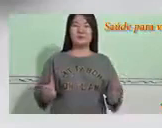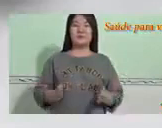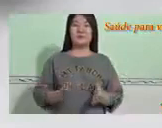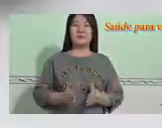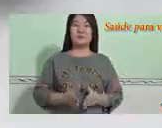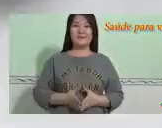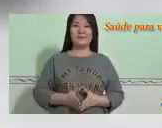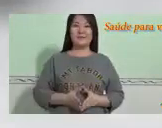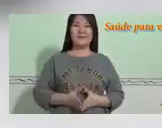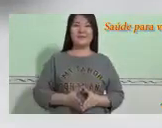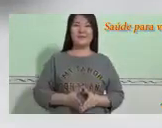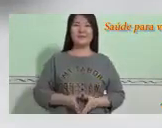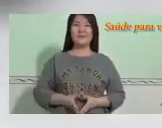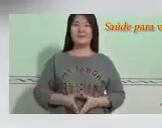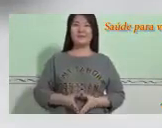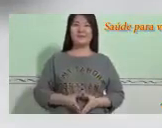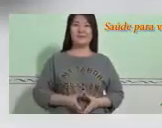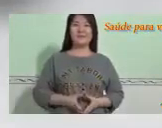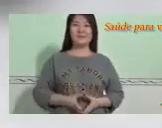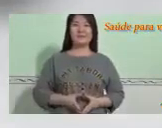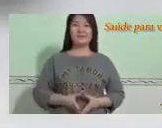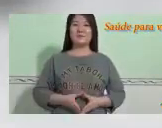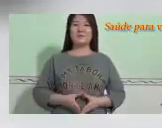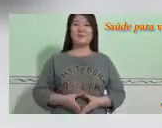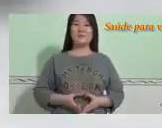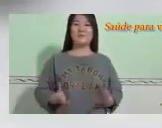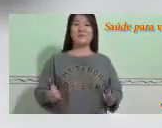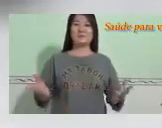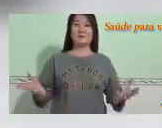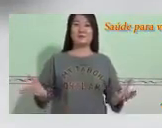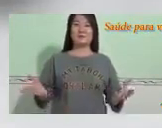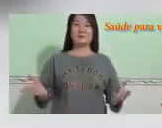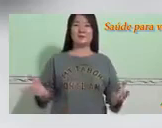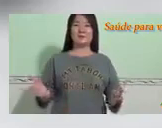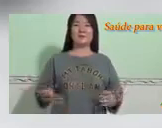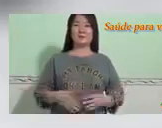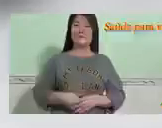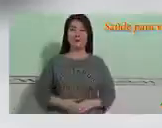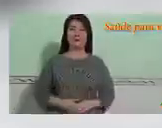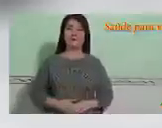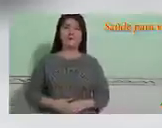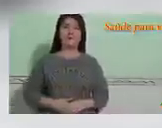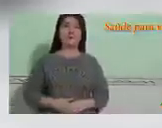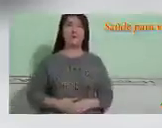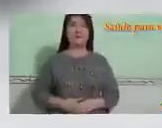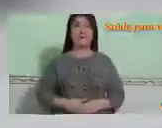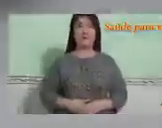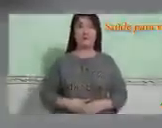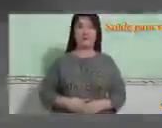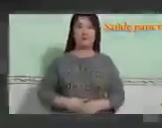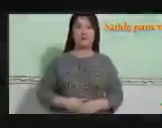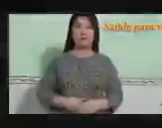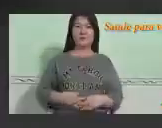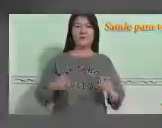acim vírgula por meio desse procedimento é possível remover pole pois o teremos vírgula miomas submucosos vírgula